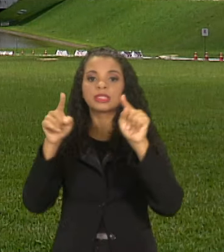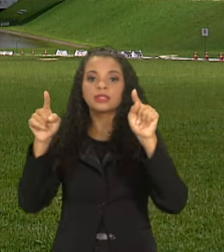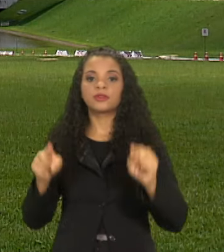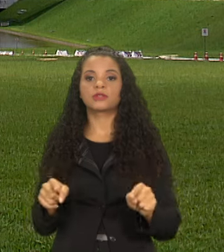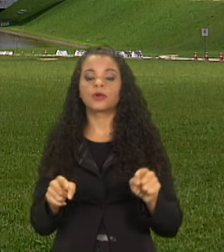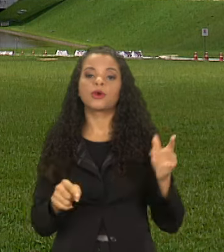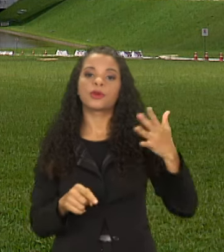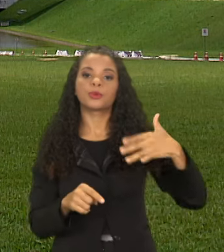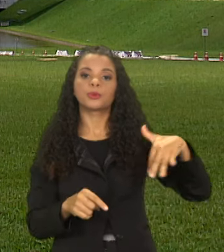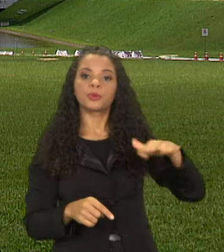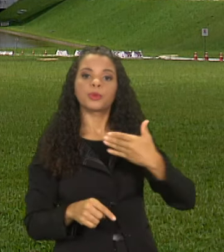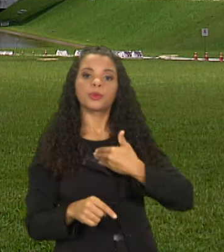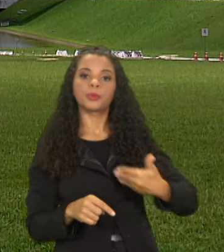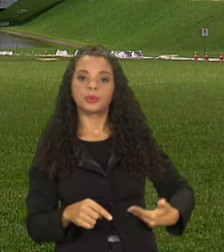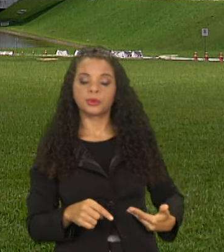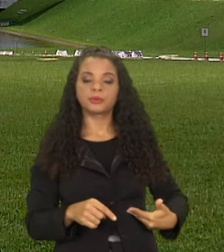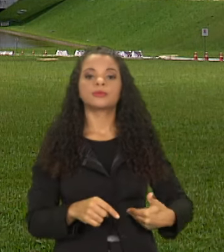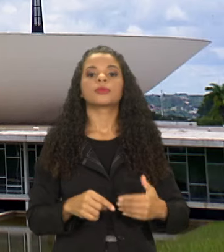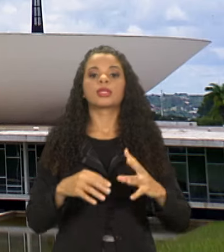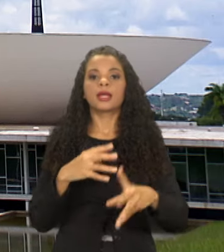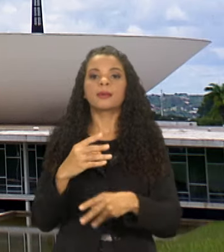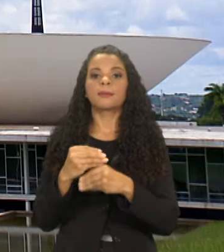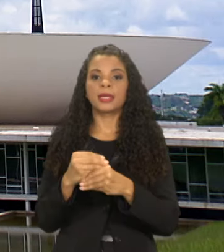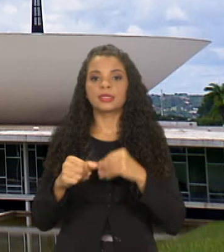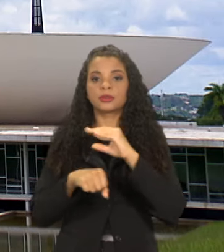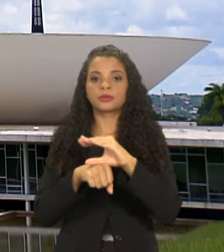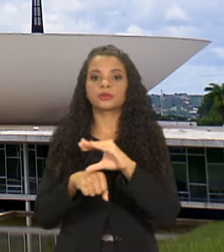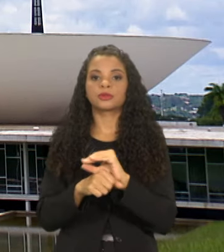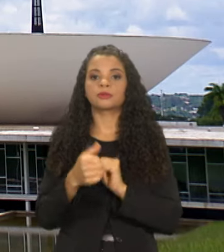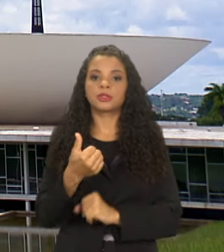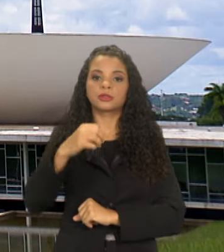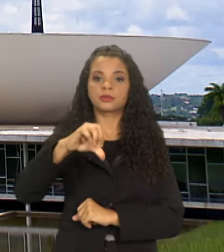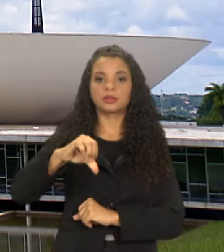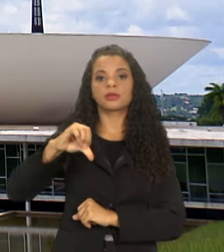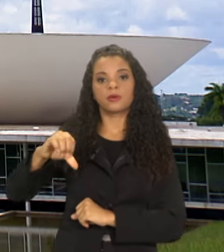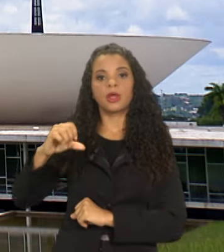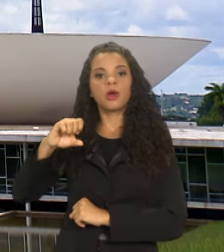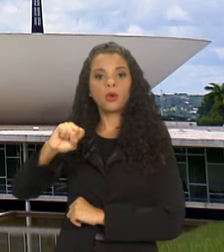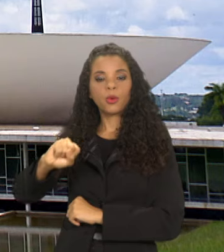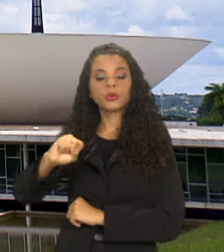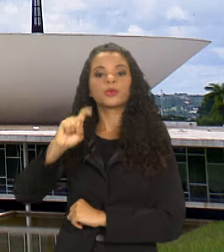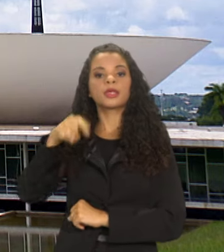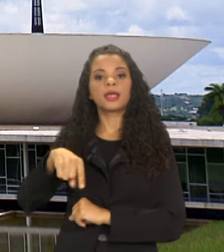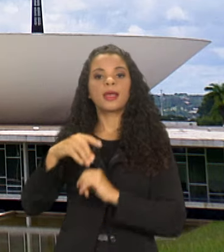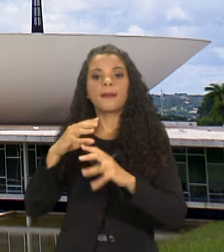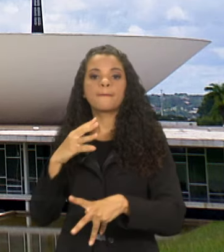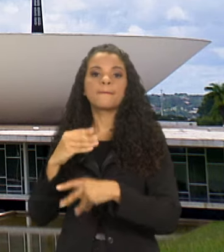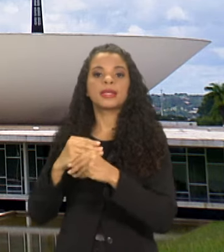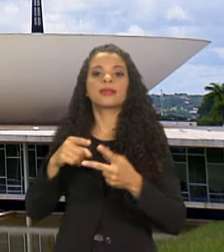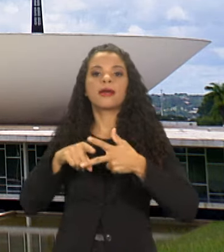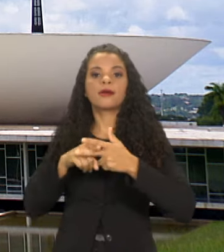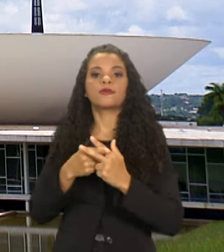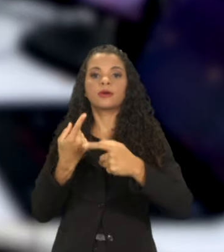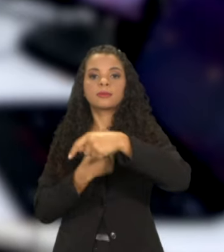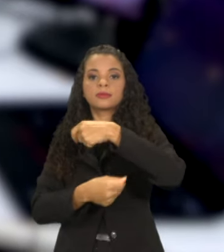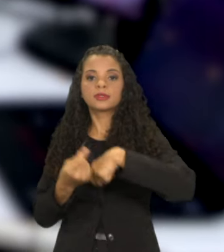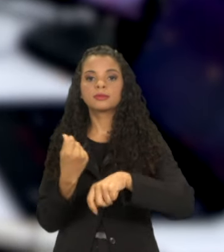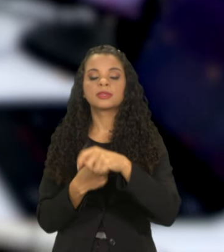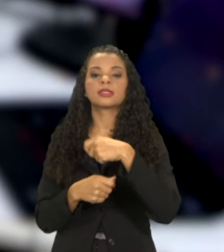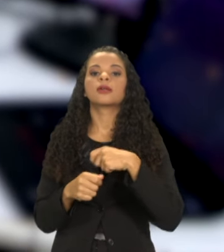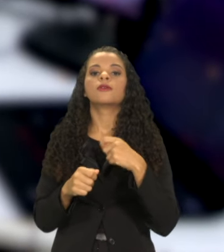Constitucional 19 de 1998, conhecido como Emenda da Reforma Administrativa, alterou um dispositivo